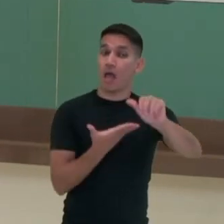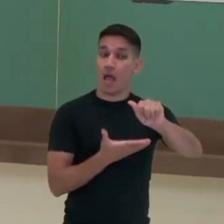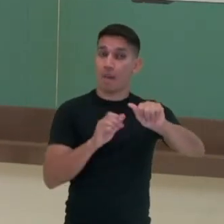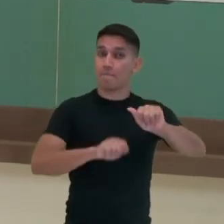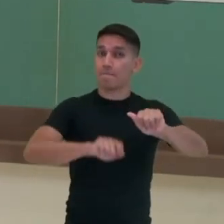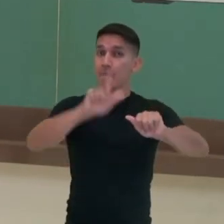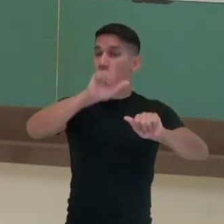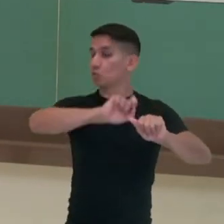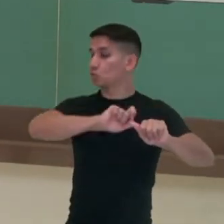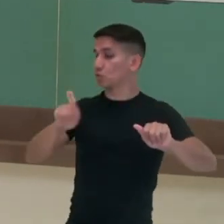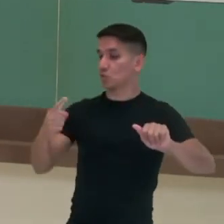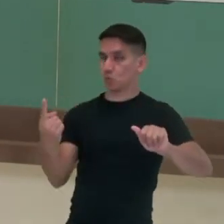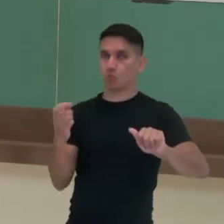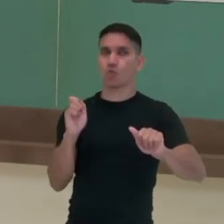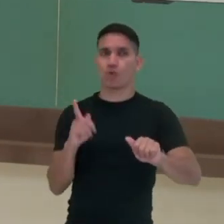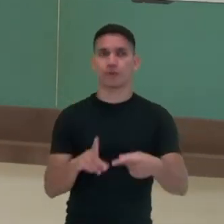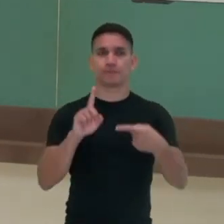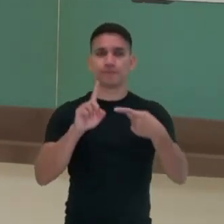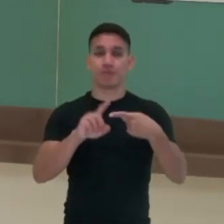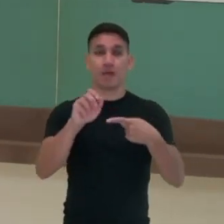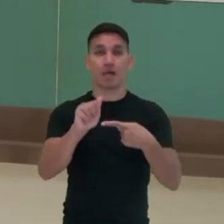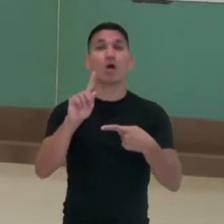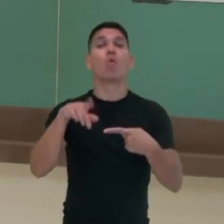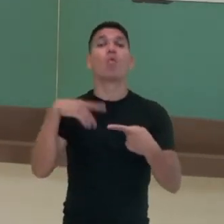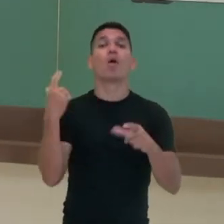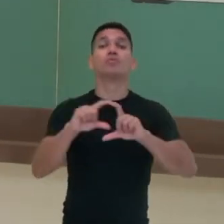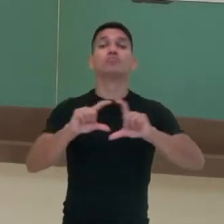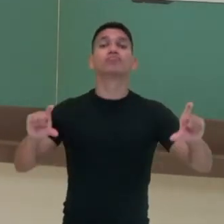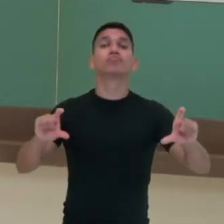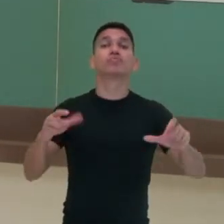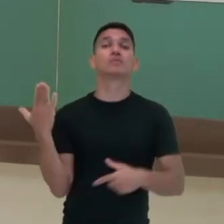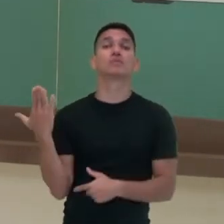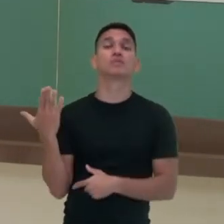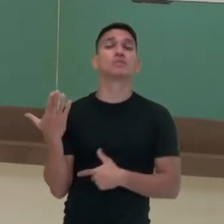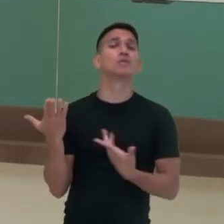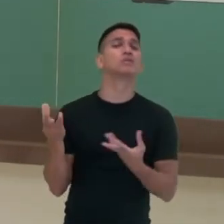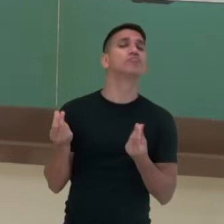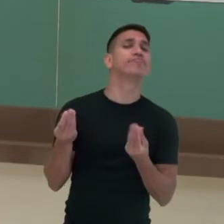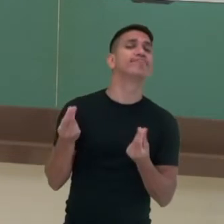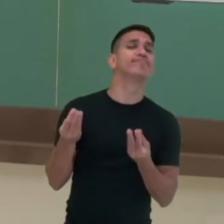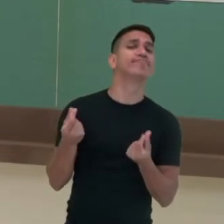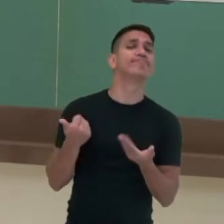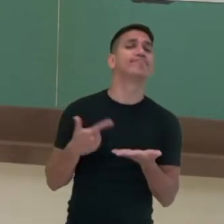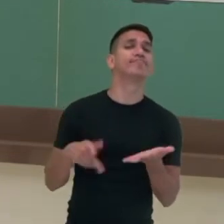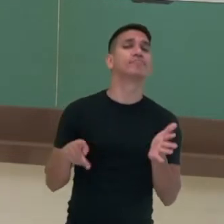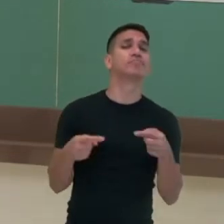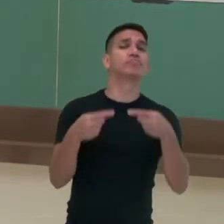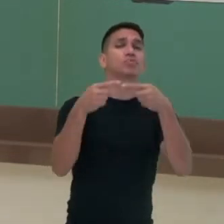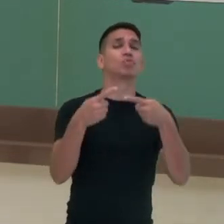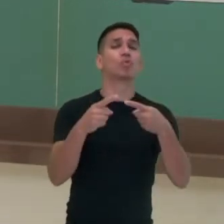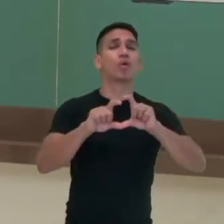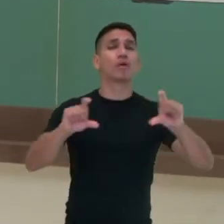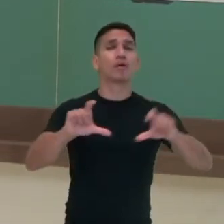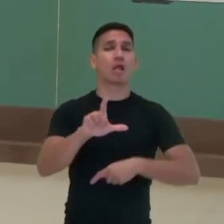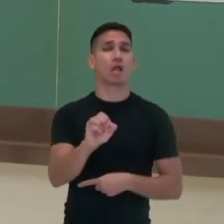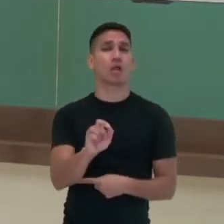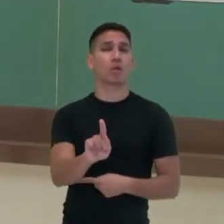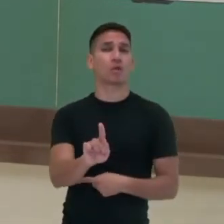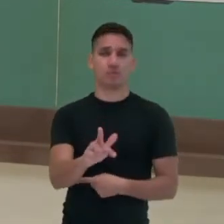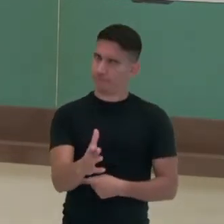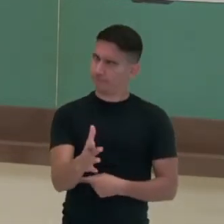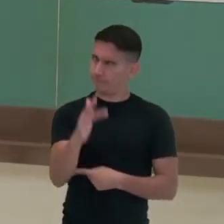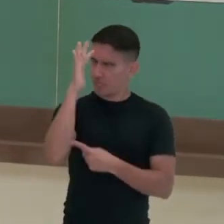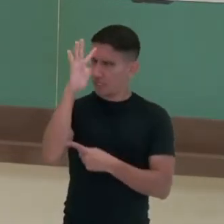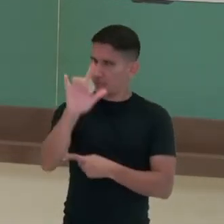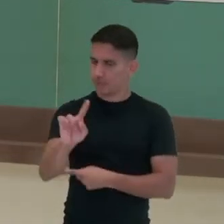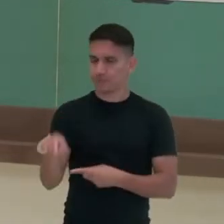1. Letra A. Determine a lei da função. Qual que é a lei que representa uma função logarítmica? Pense